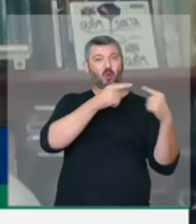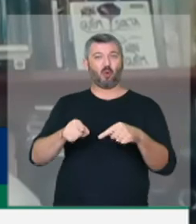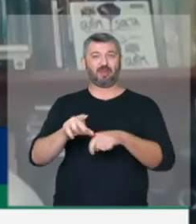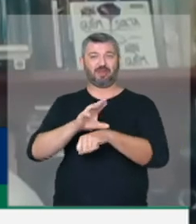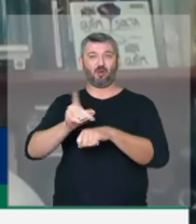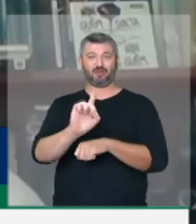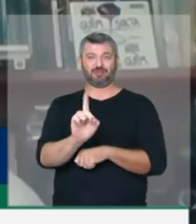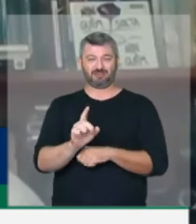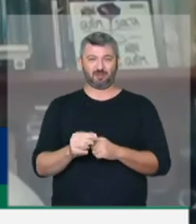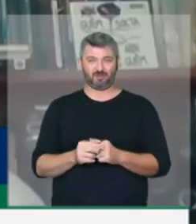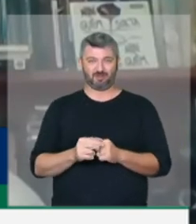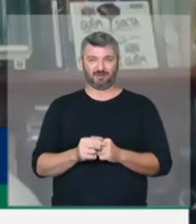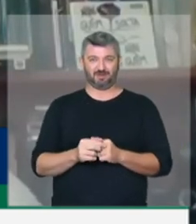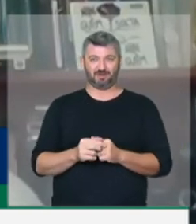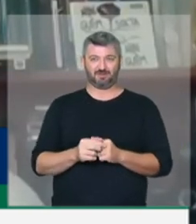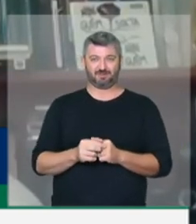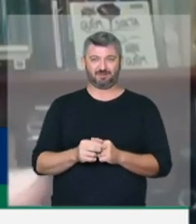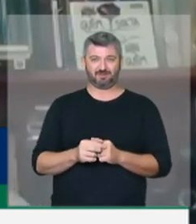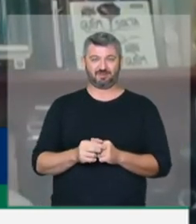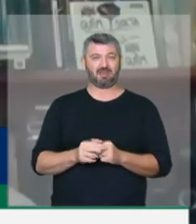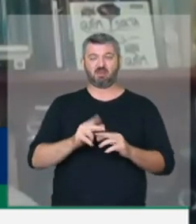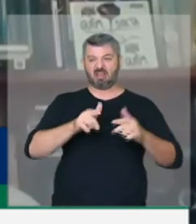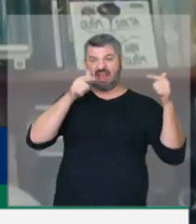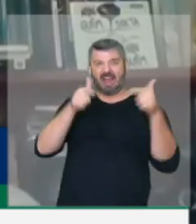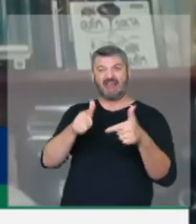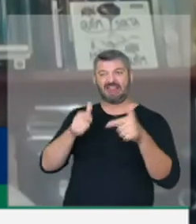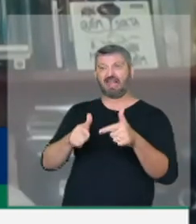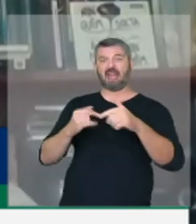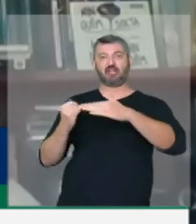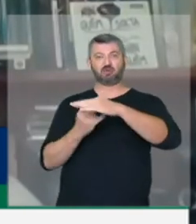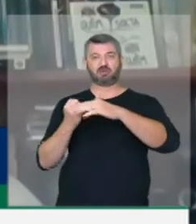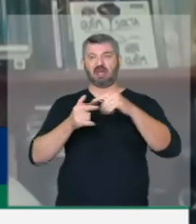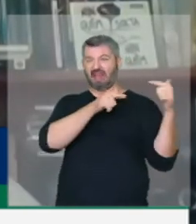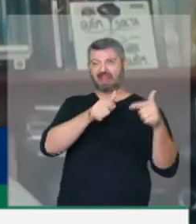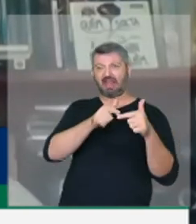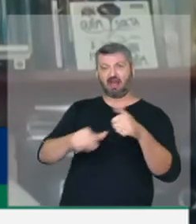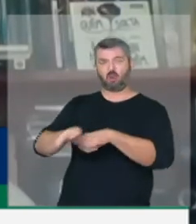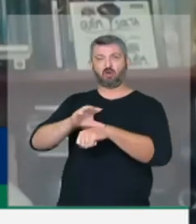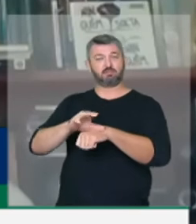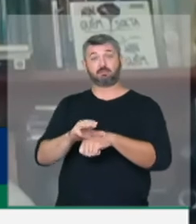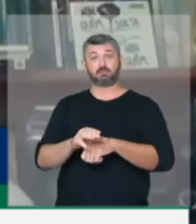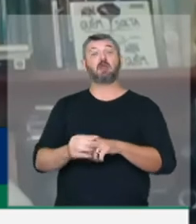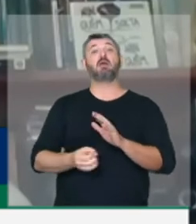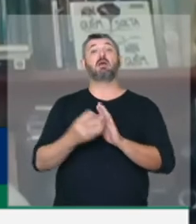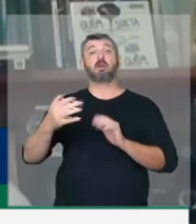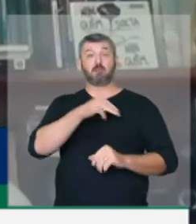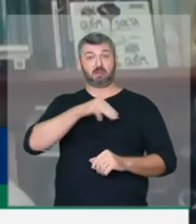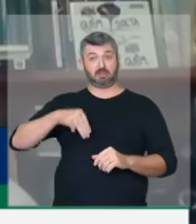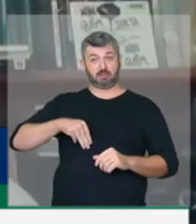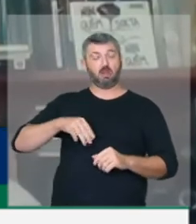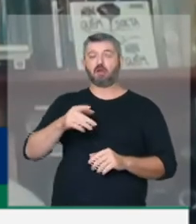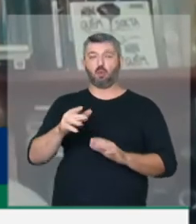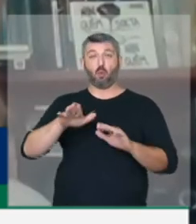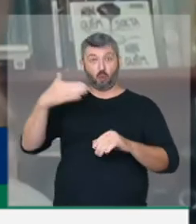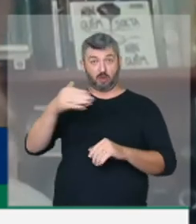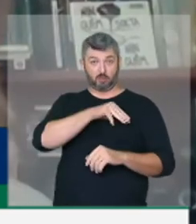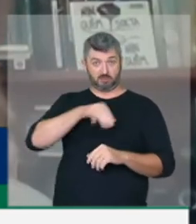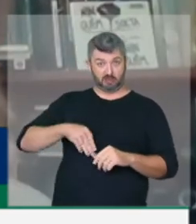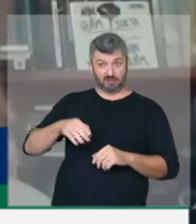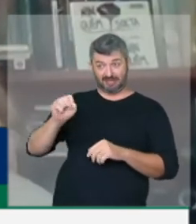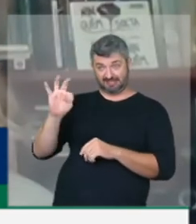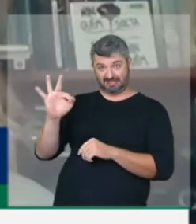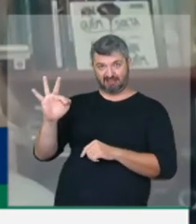normativa constitucional, e não para o ataque às instituições. Quando os ministros do Supremo foram atacados, senhor